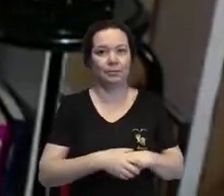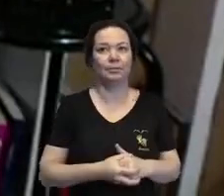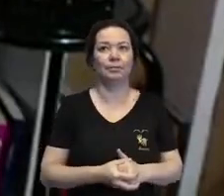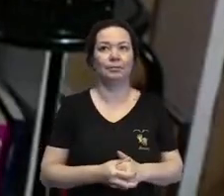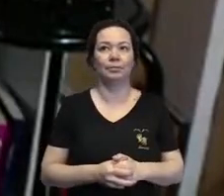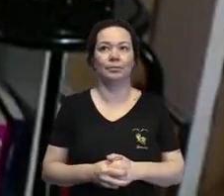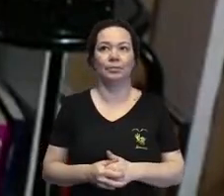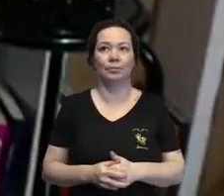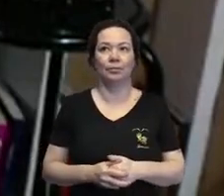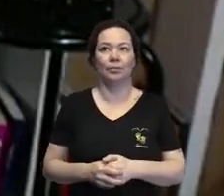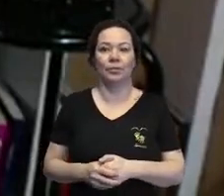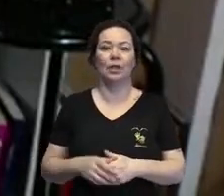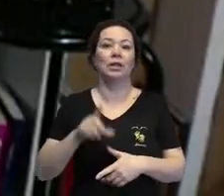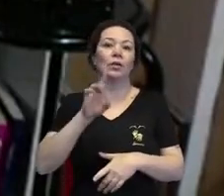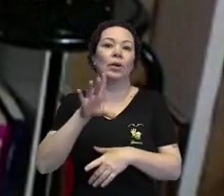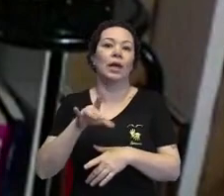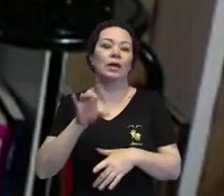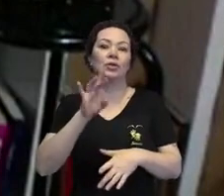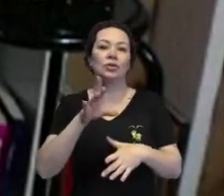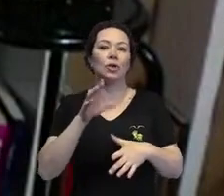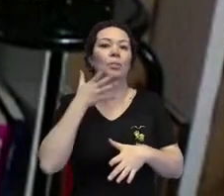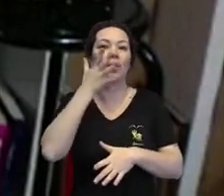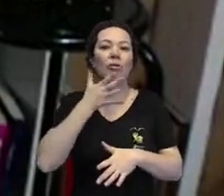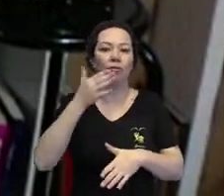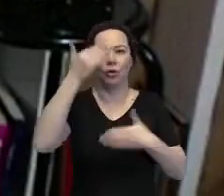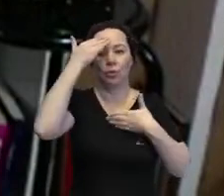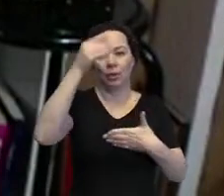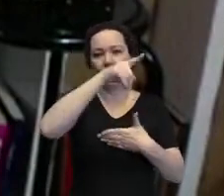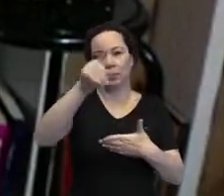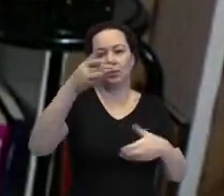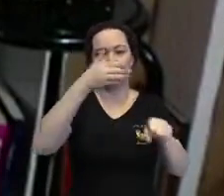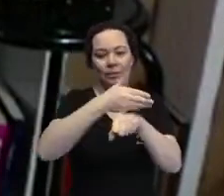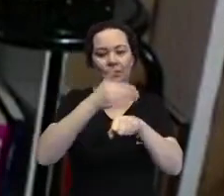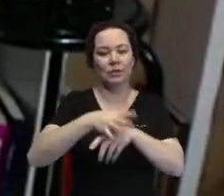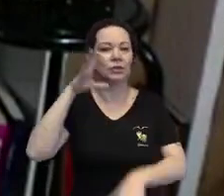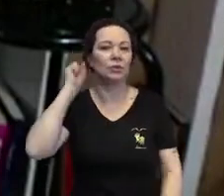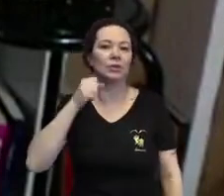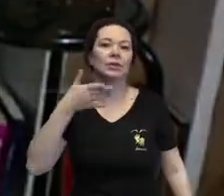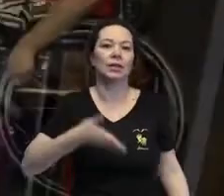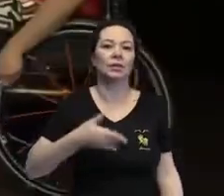Esse é um pouco do meu papo, gente. Obrigado por terem me recebido, tá bom? Beijo carinhoso para vocês.